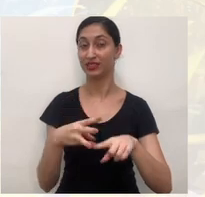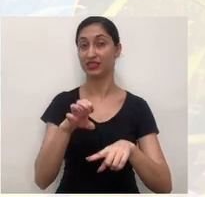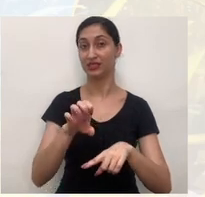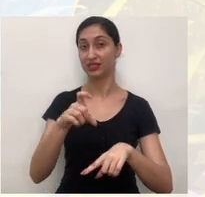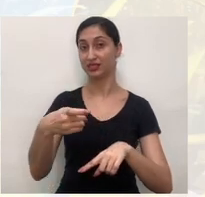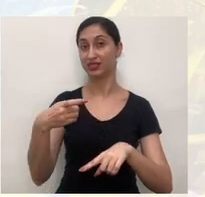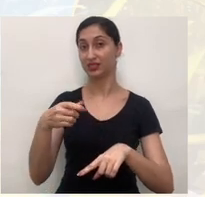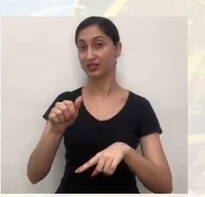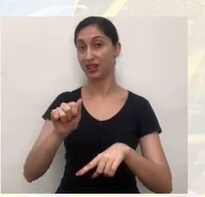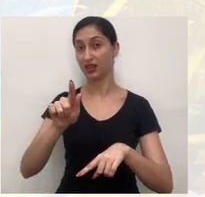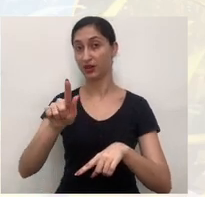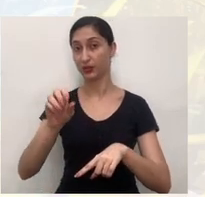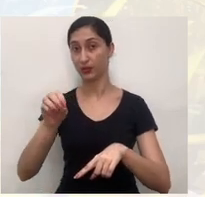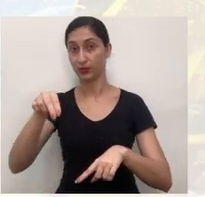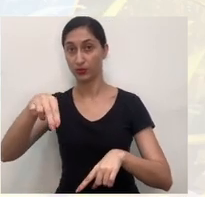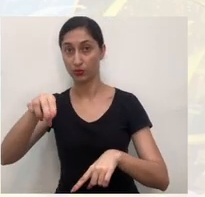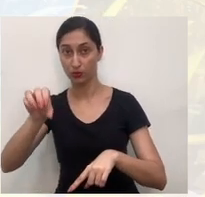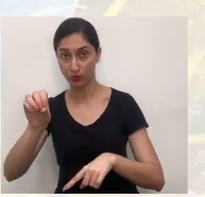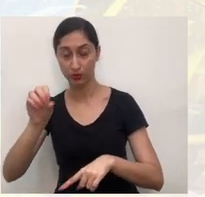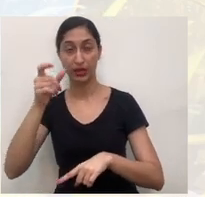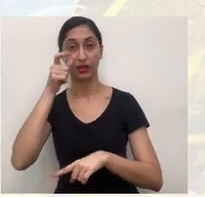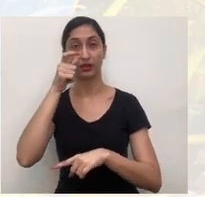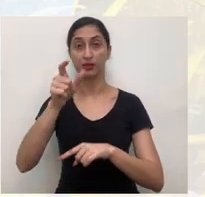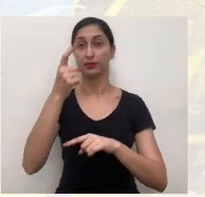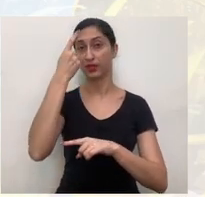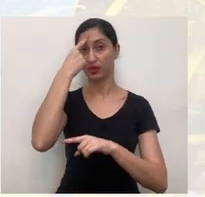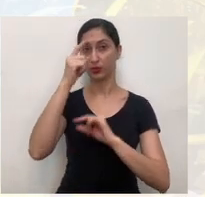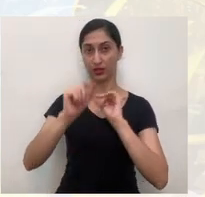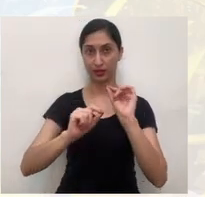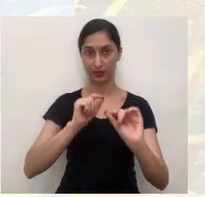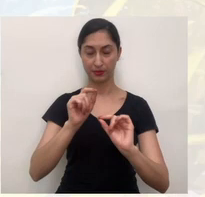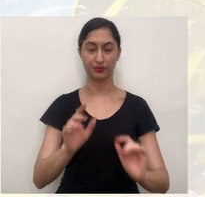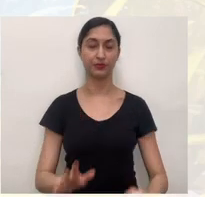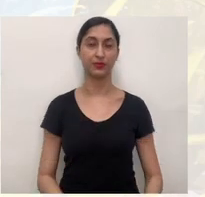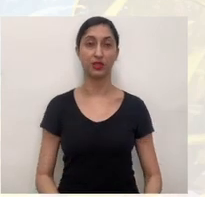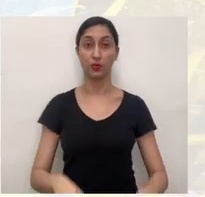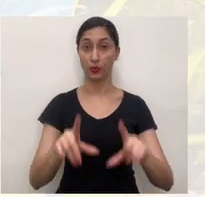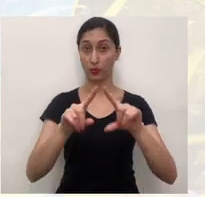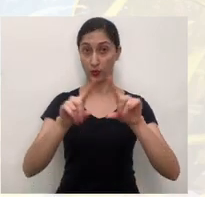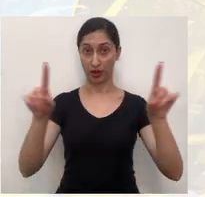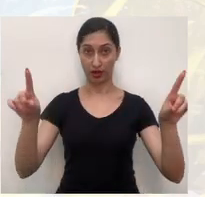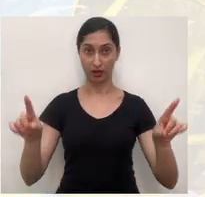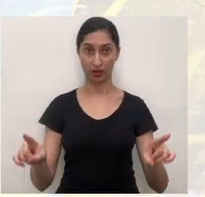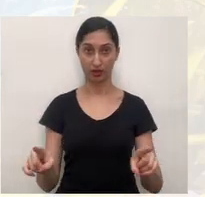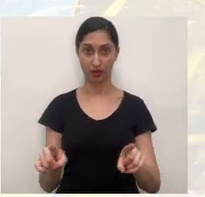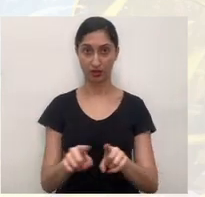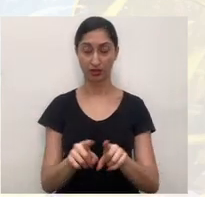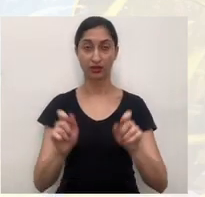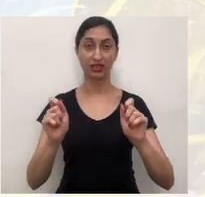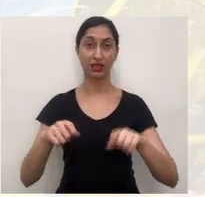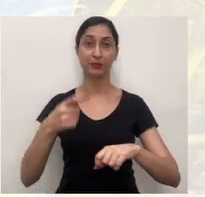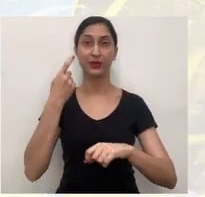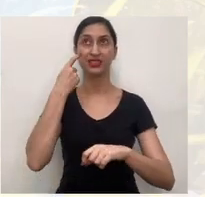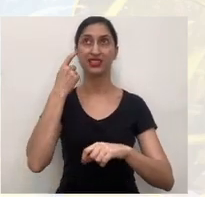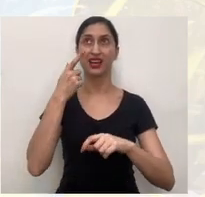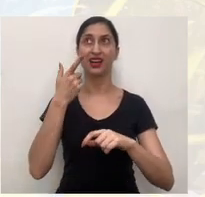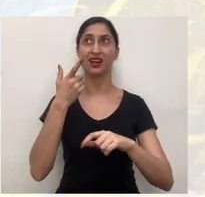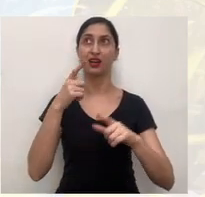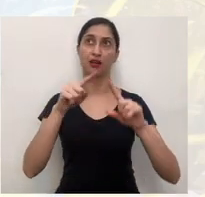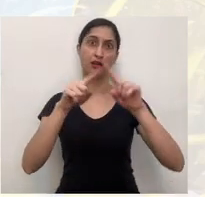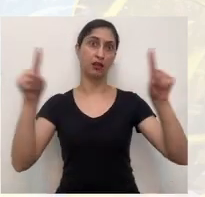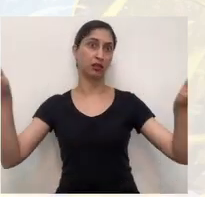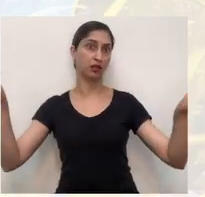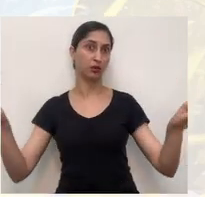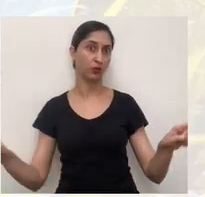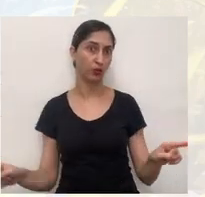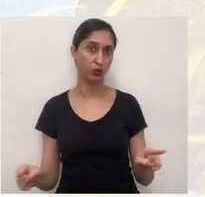hexágono. Aqui é interessante pensar o seguinte: no caso do quadrado, eu poderia pensar numa malha retangular, eu poderia fazer